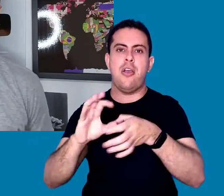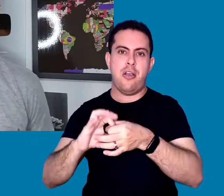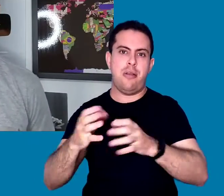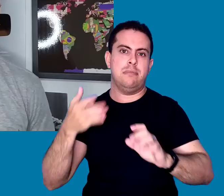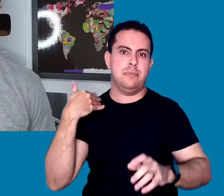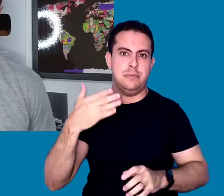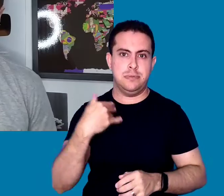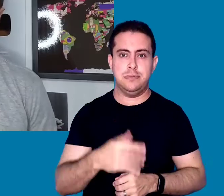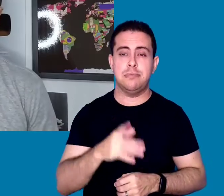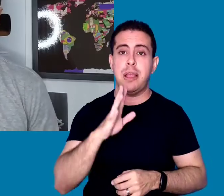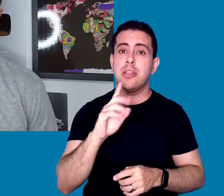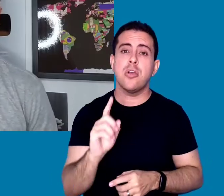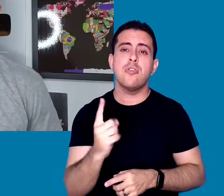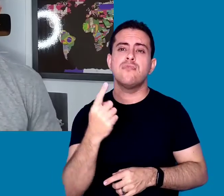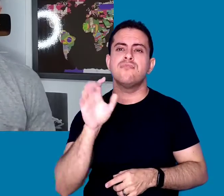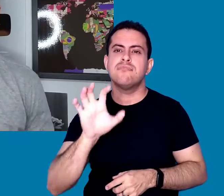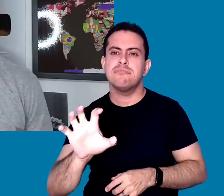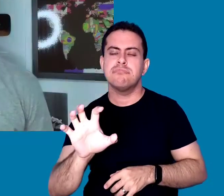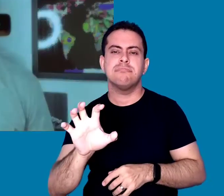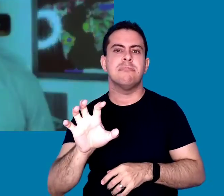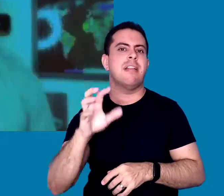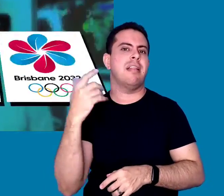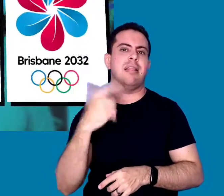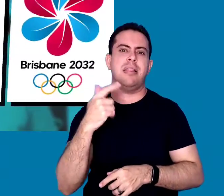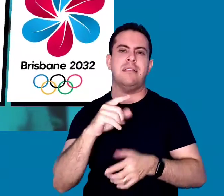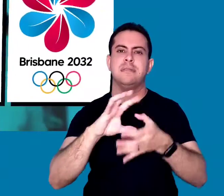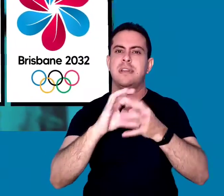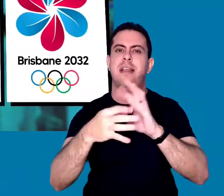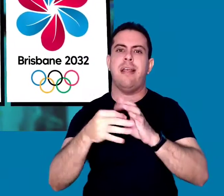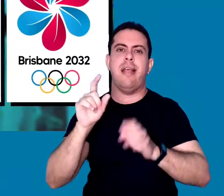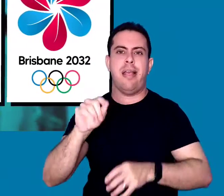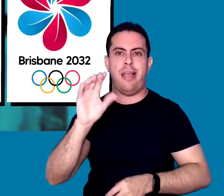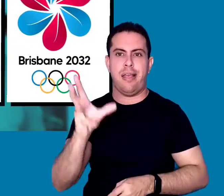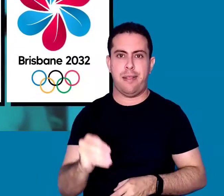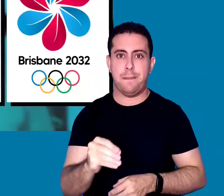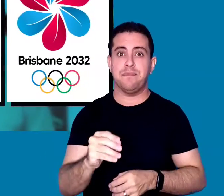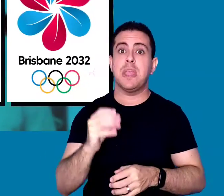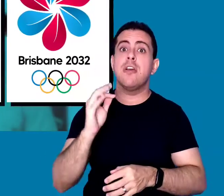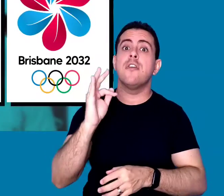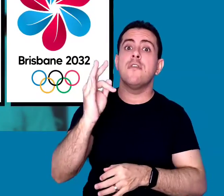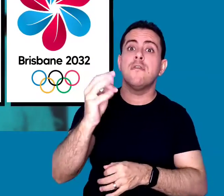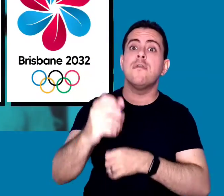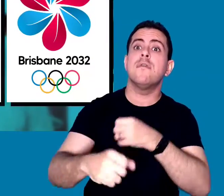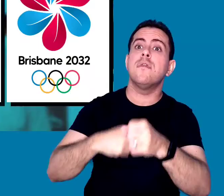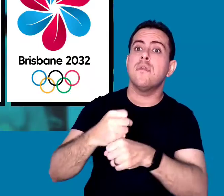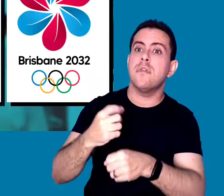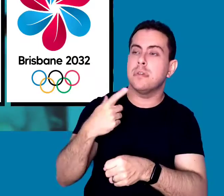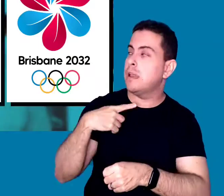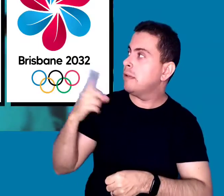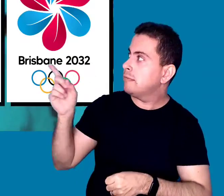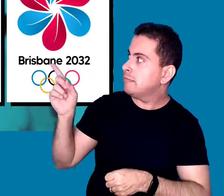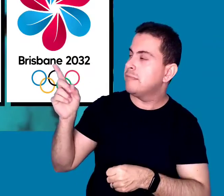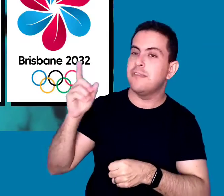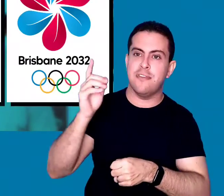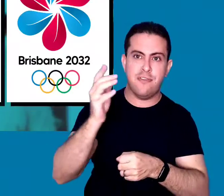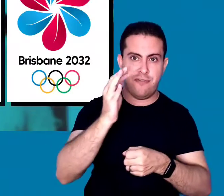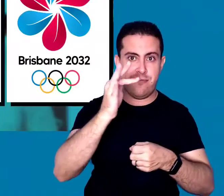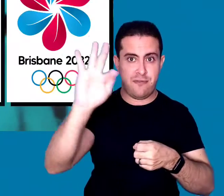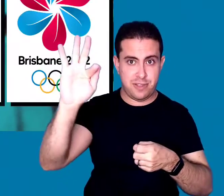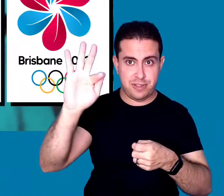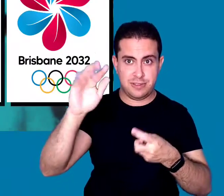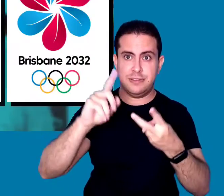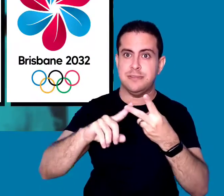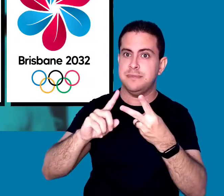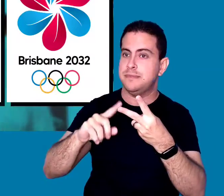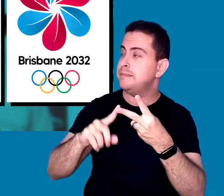foi a África. As próximas sedes já estão definidas. Em 2024 será na França, em 2028 será em